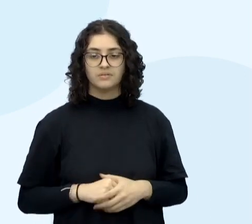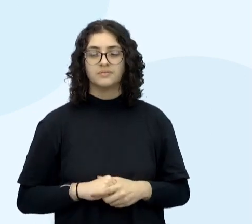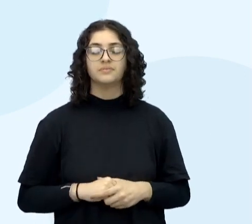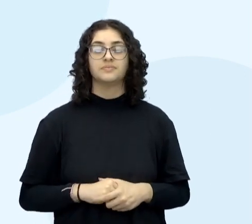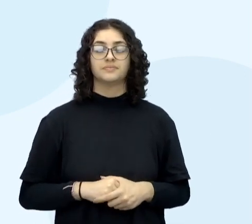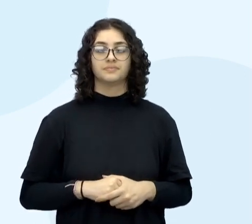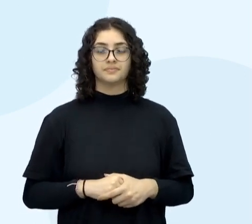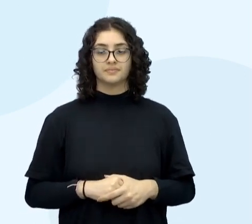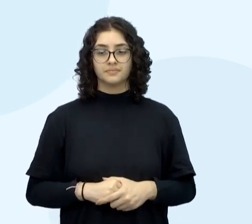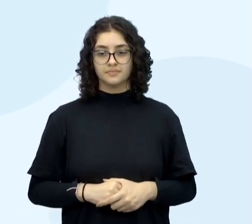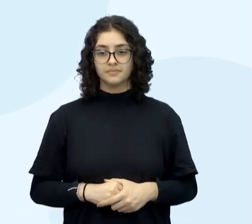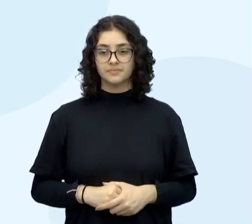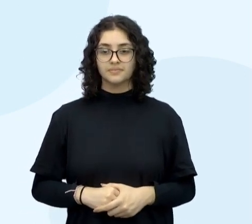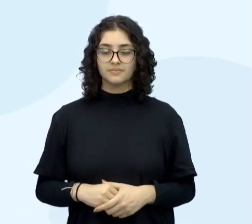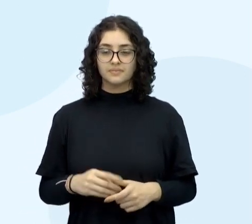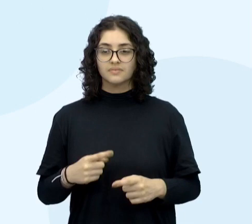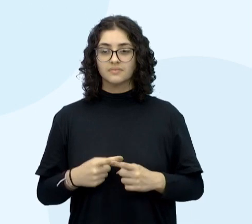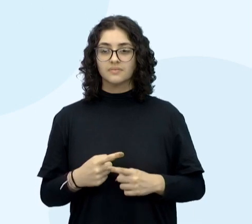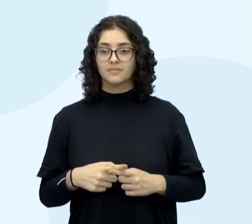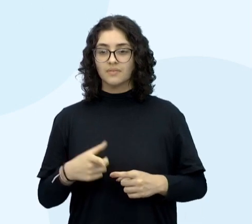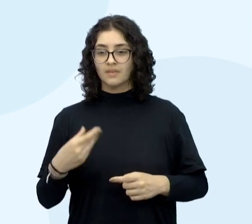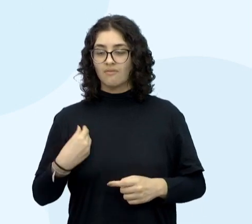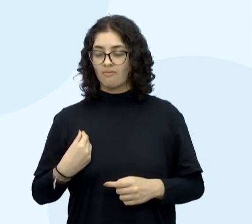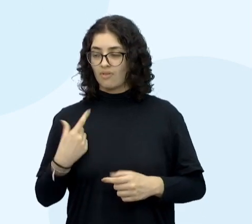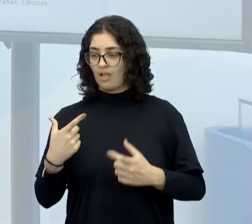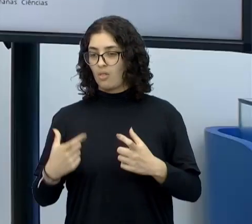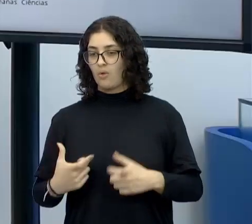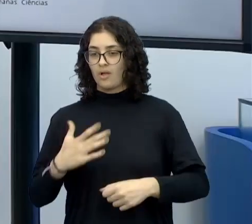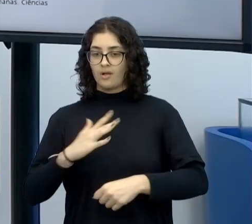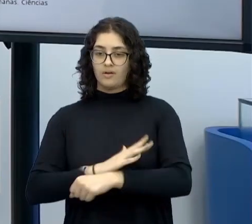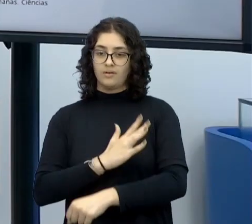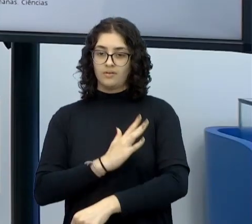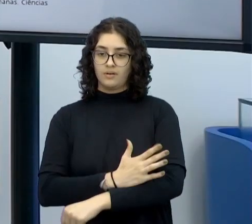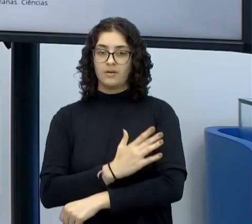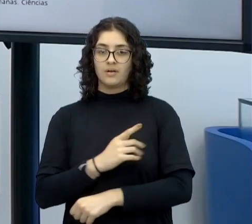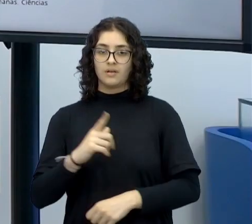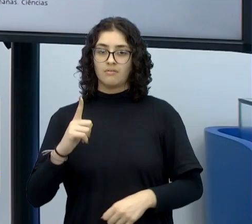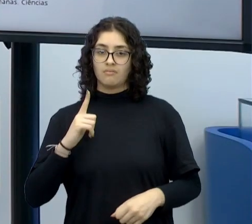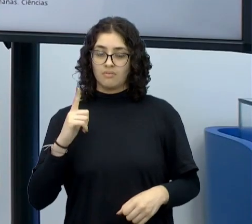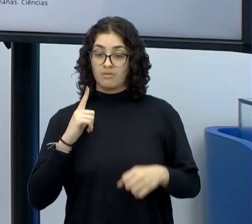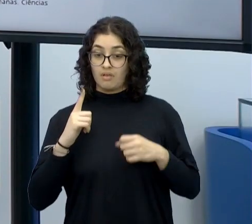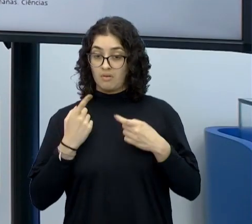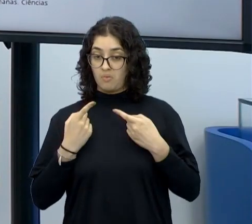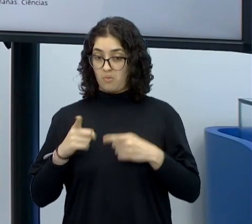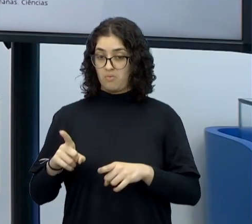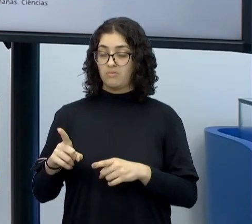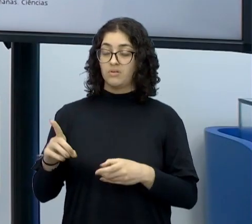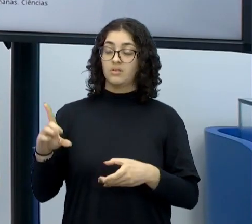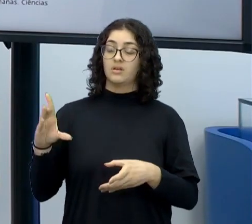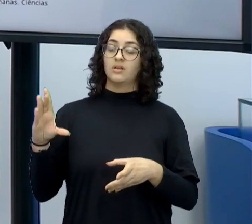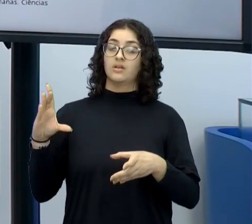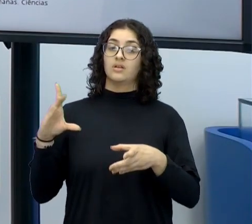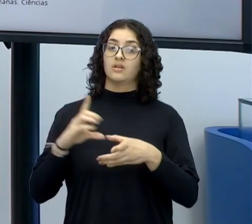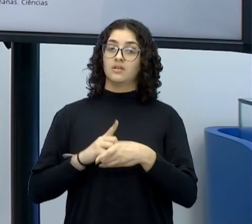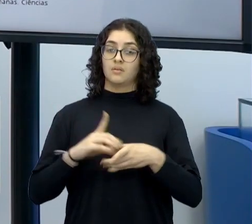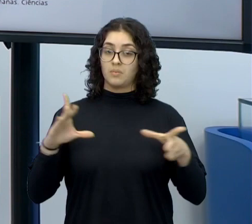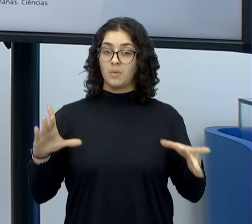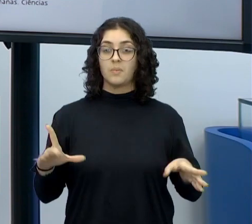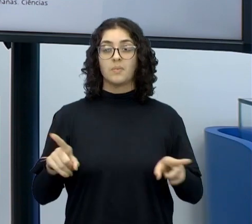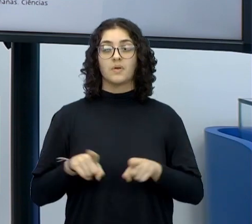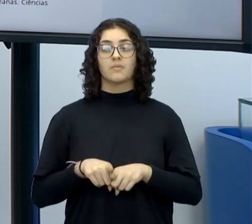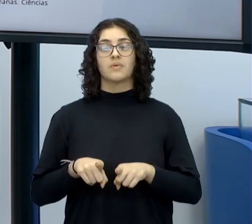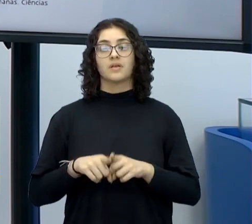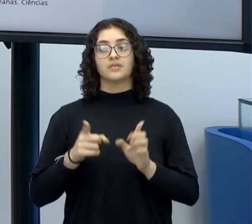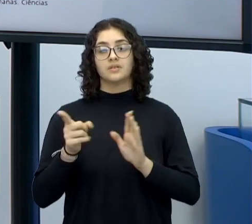se você vive um país racista, isso ameaça a democracia. E depois a questão dos